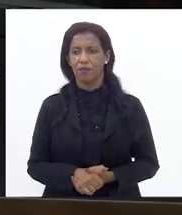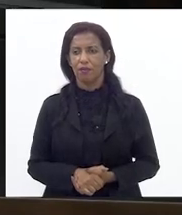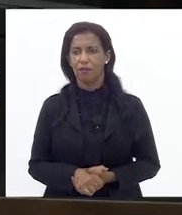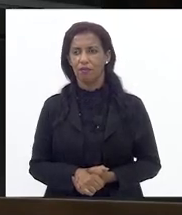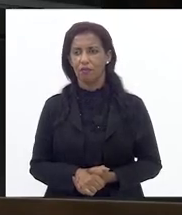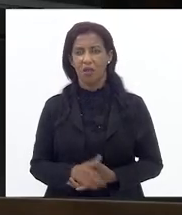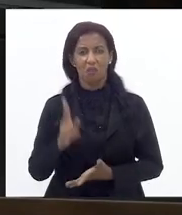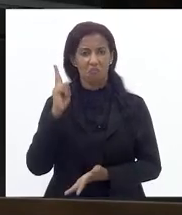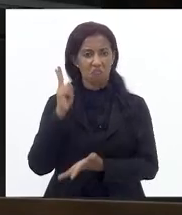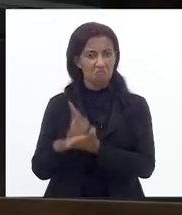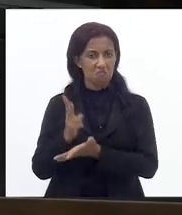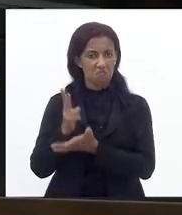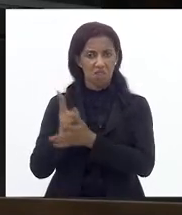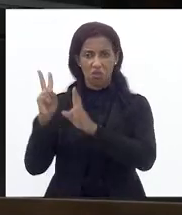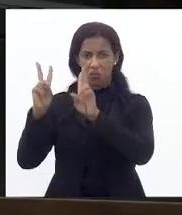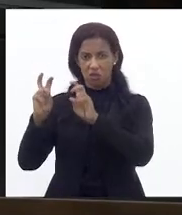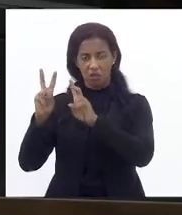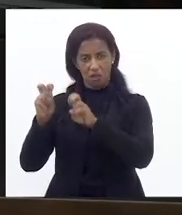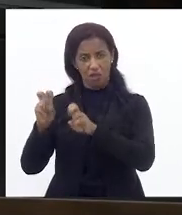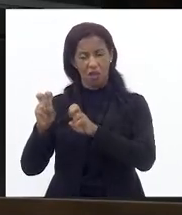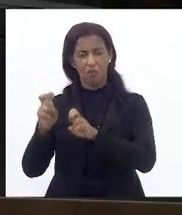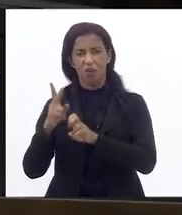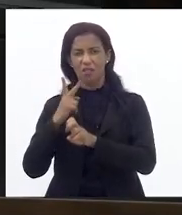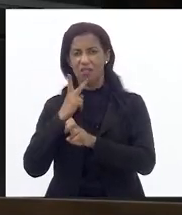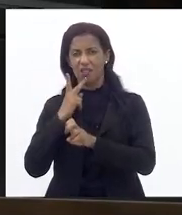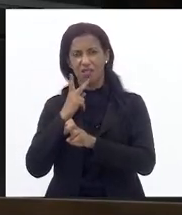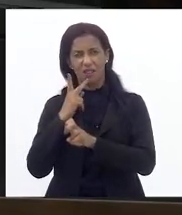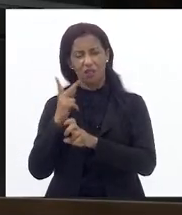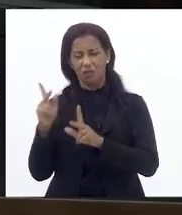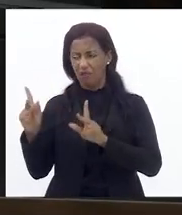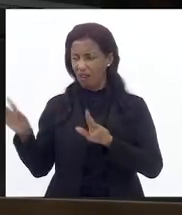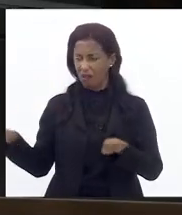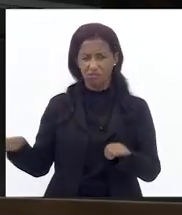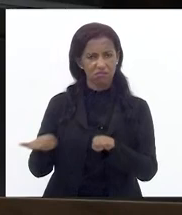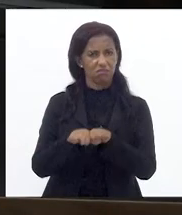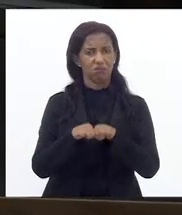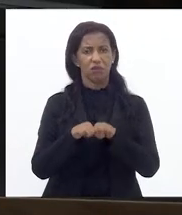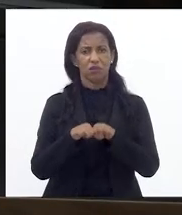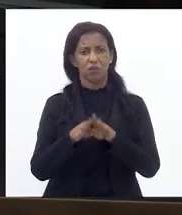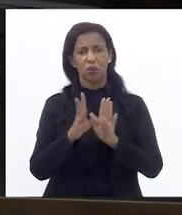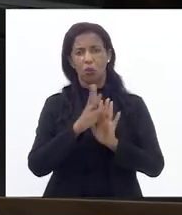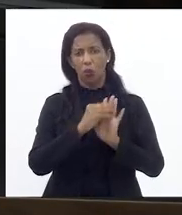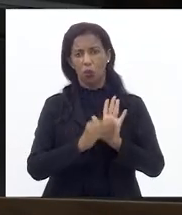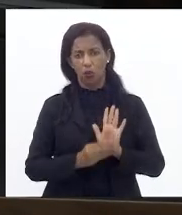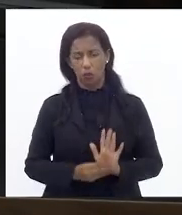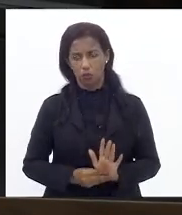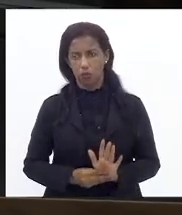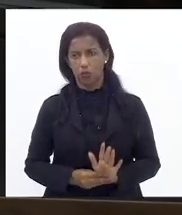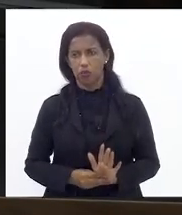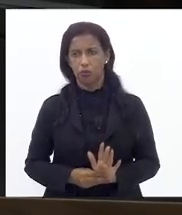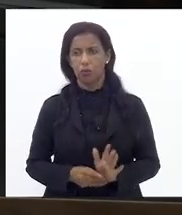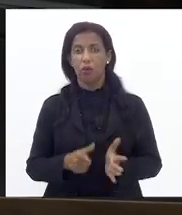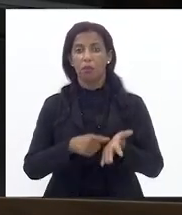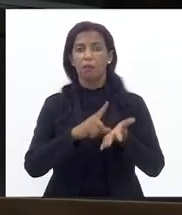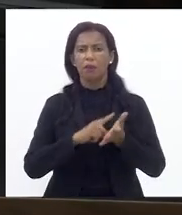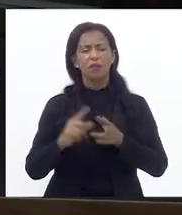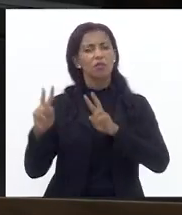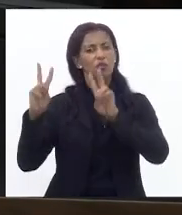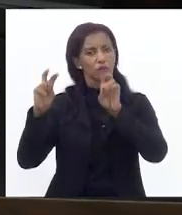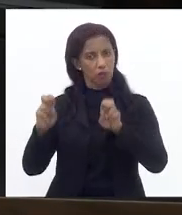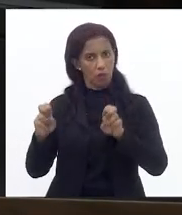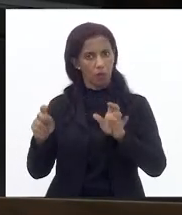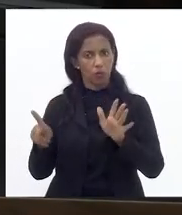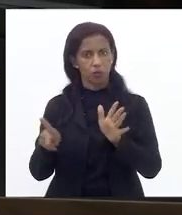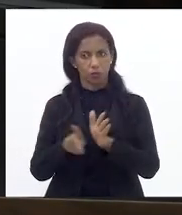sobre o mesmo tema Então vou tentar a falar de forma genérica sobre o conteúdo mas antes de abordar os temas